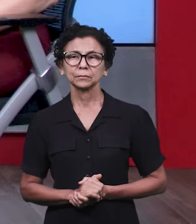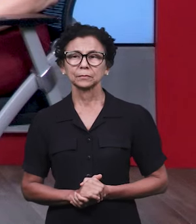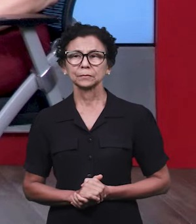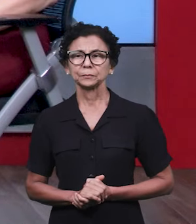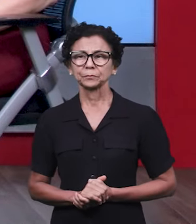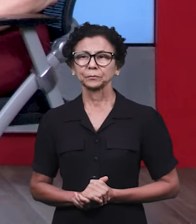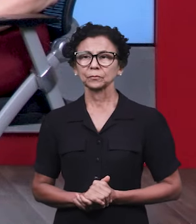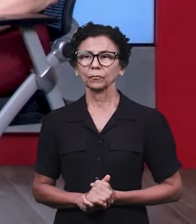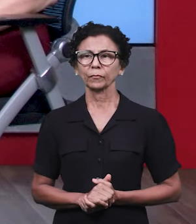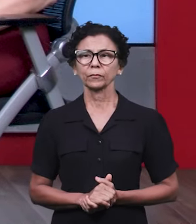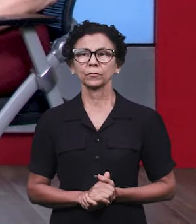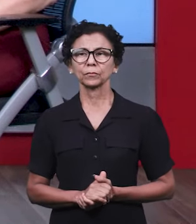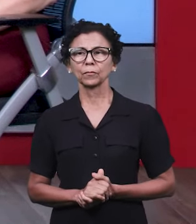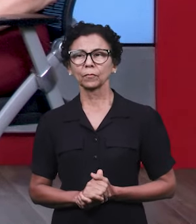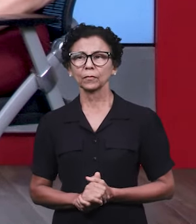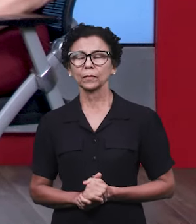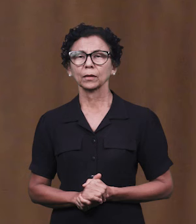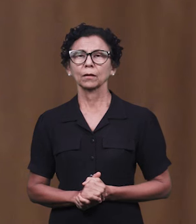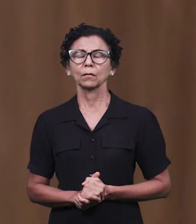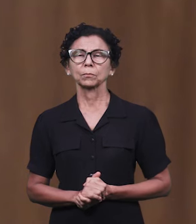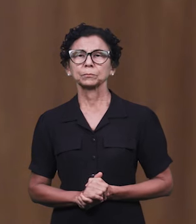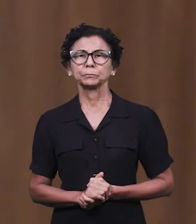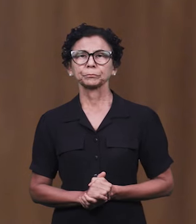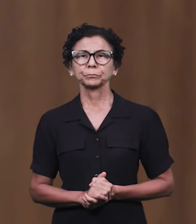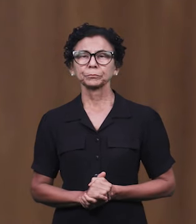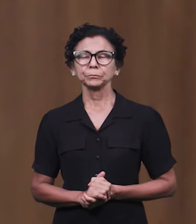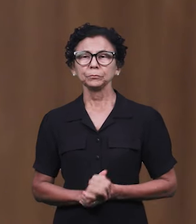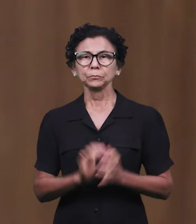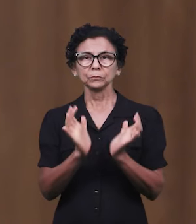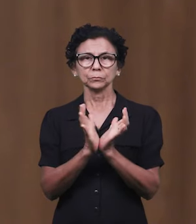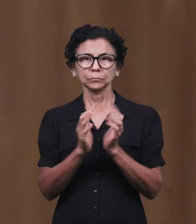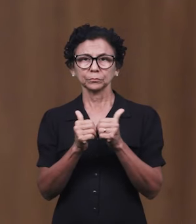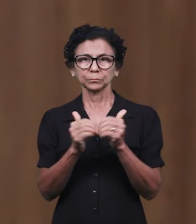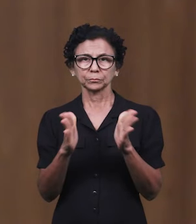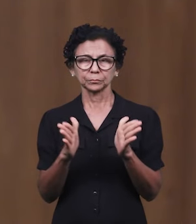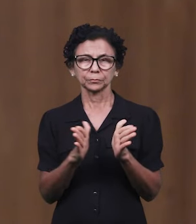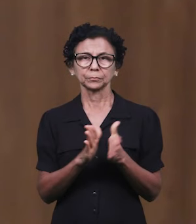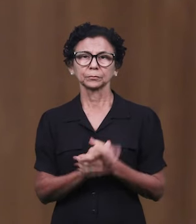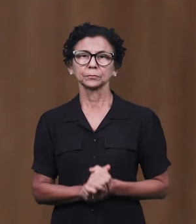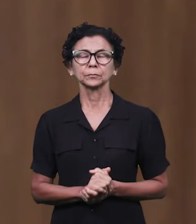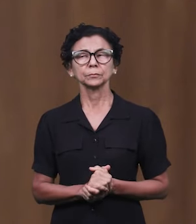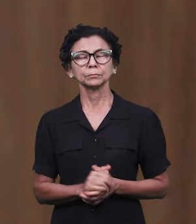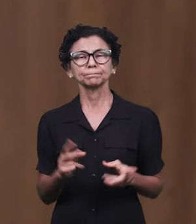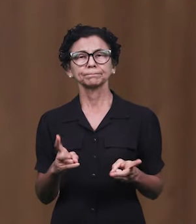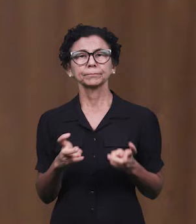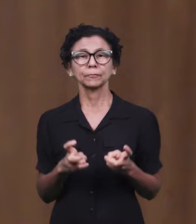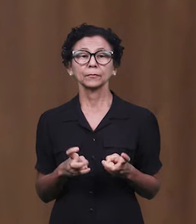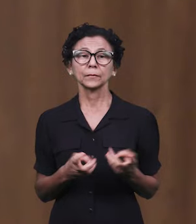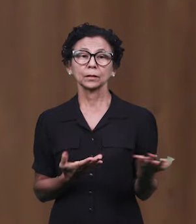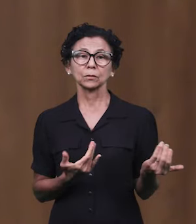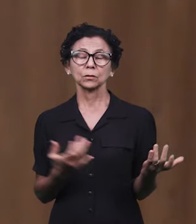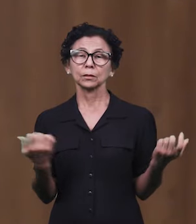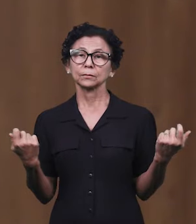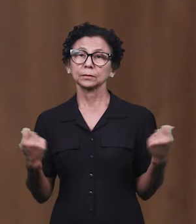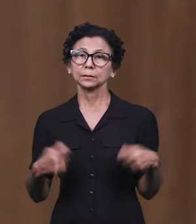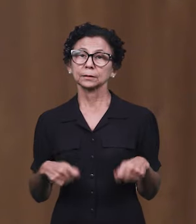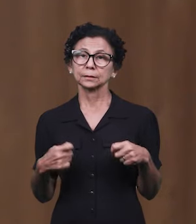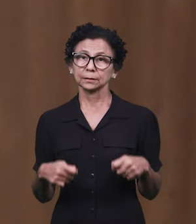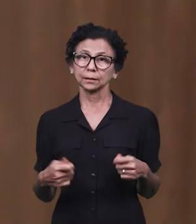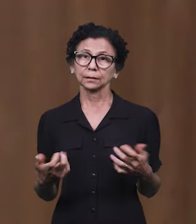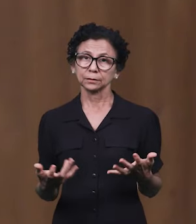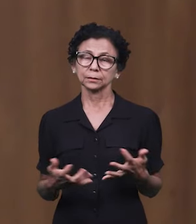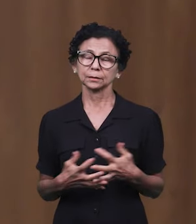é um projeto novo, né, que nós vimos a necessidade do jovem estar entre seus pares. A maneira